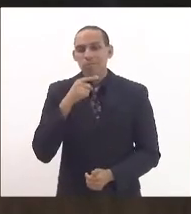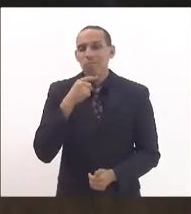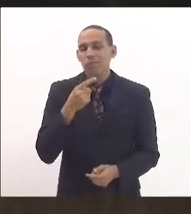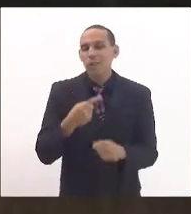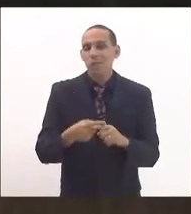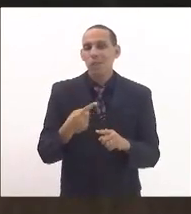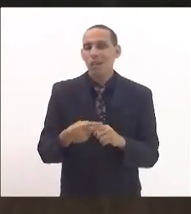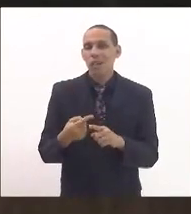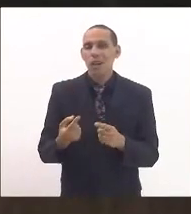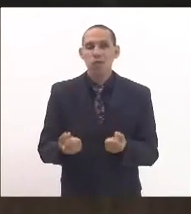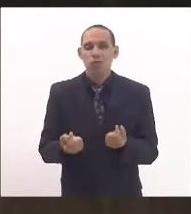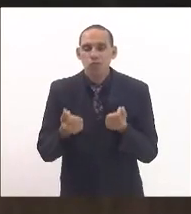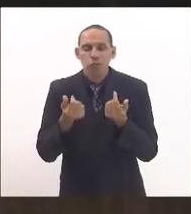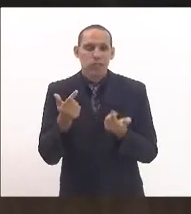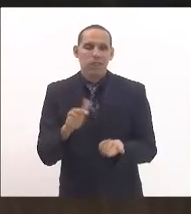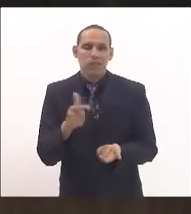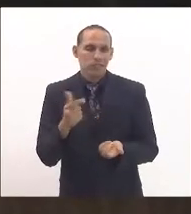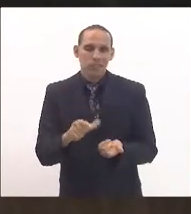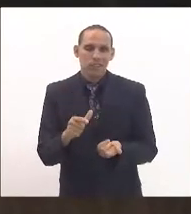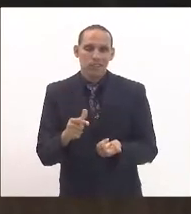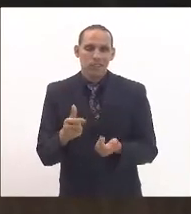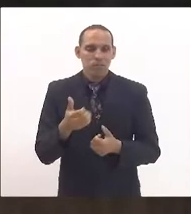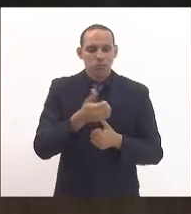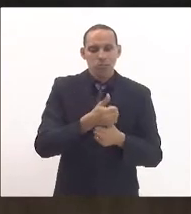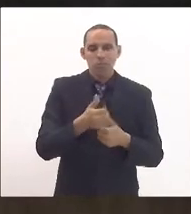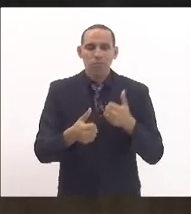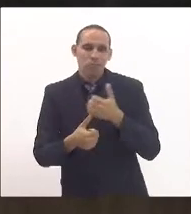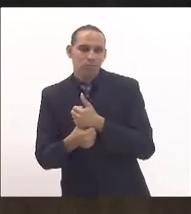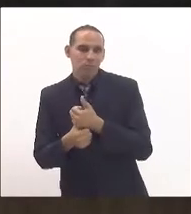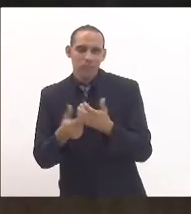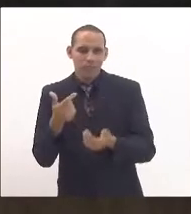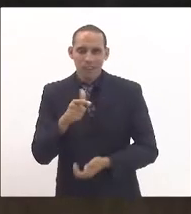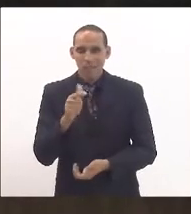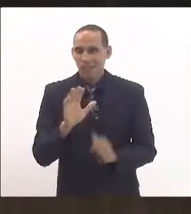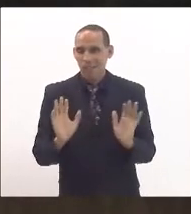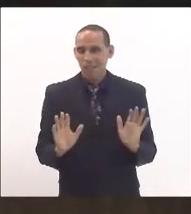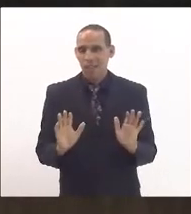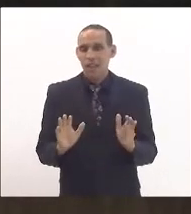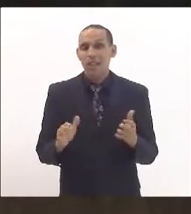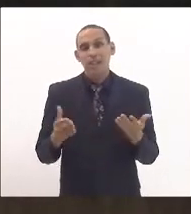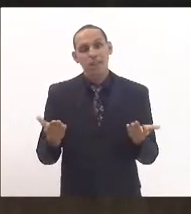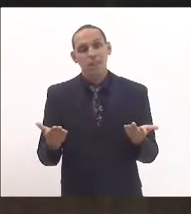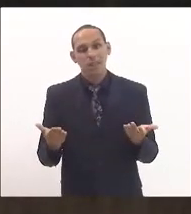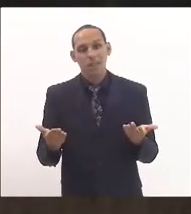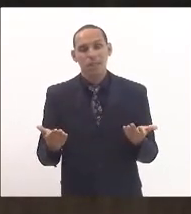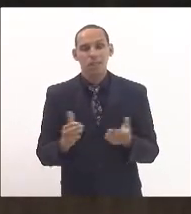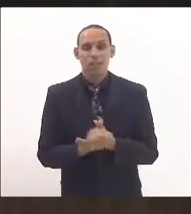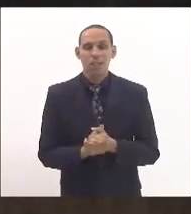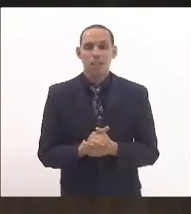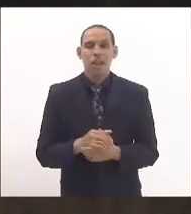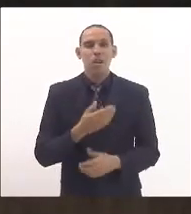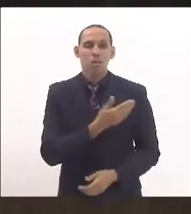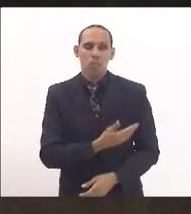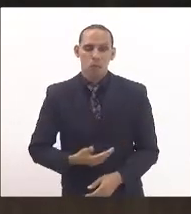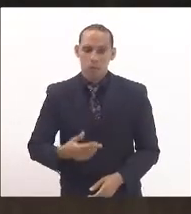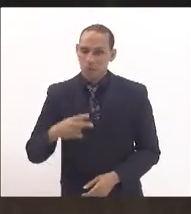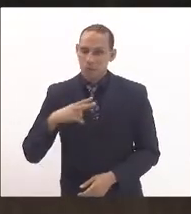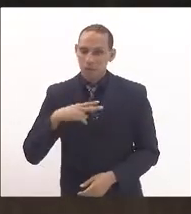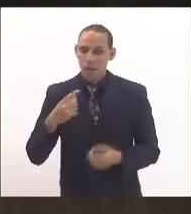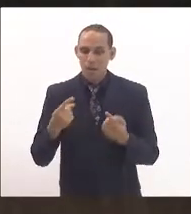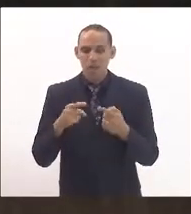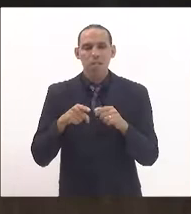públicos não vão ter rentabilidade um em cima do outro. Então, só foi separado o que é público-privada de